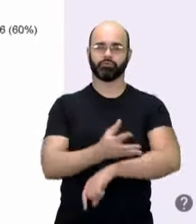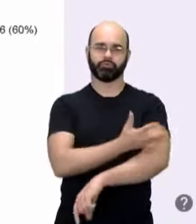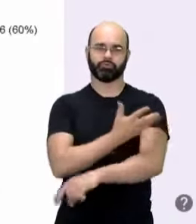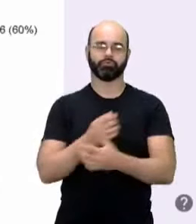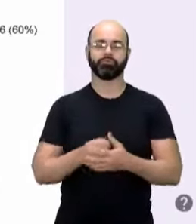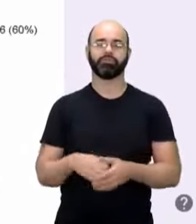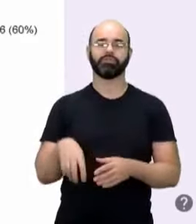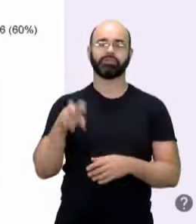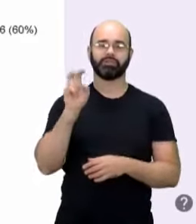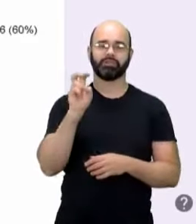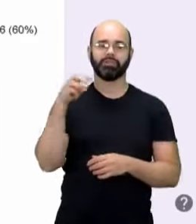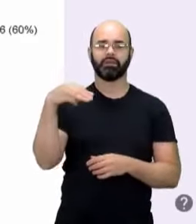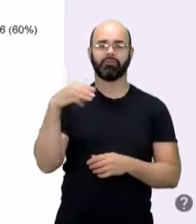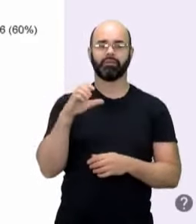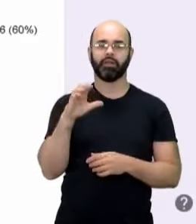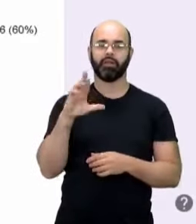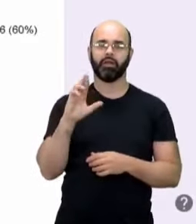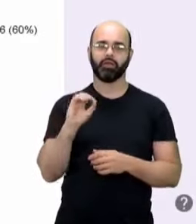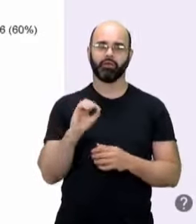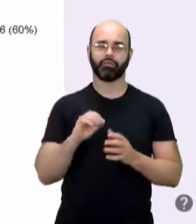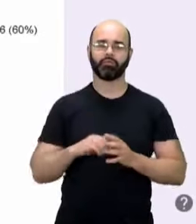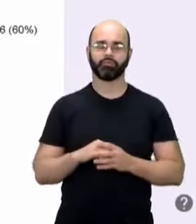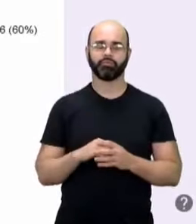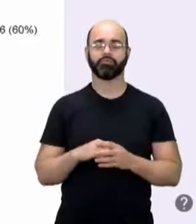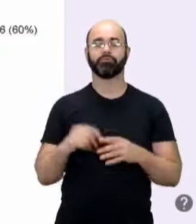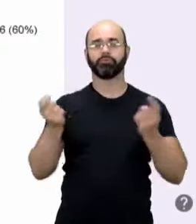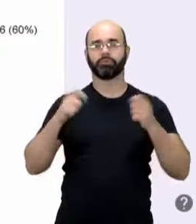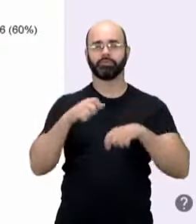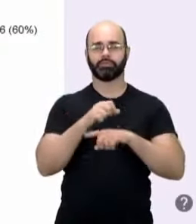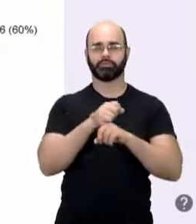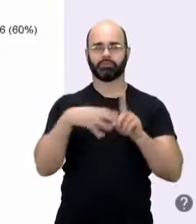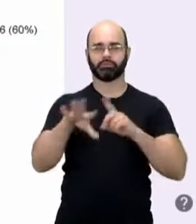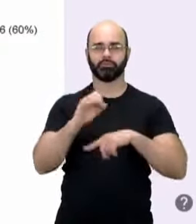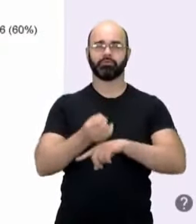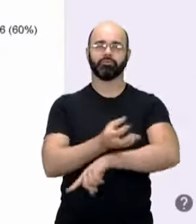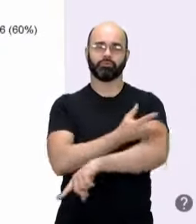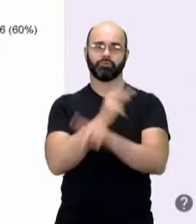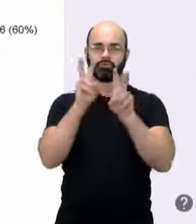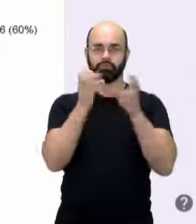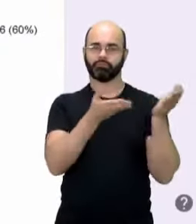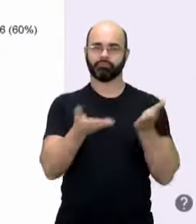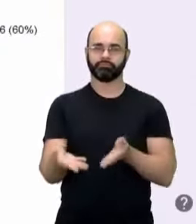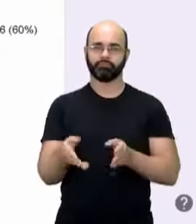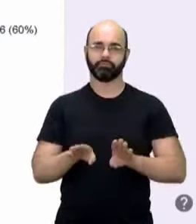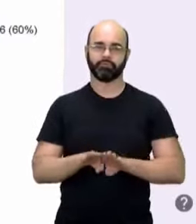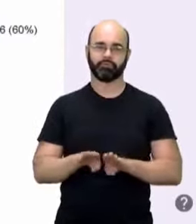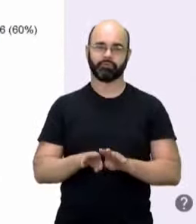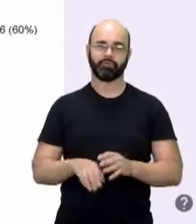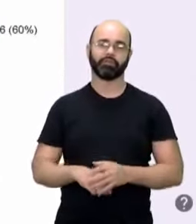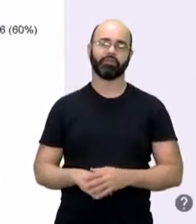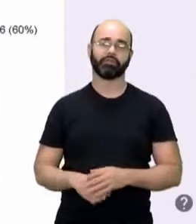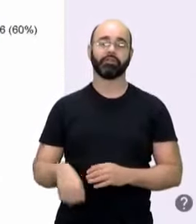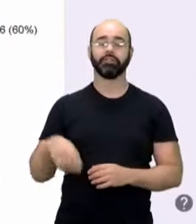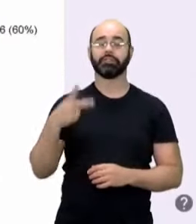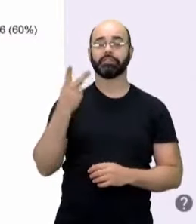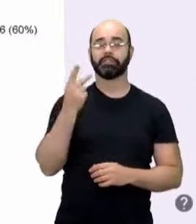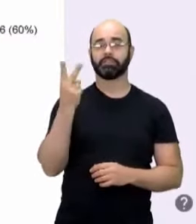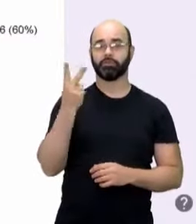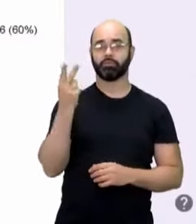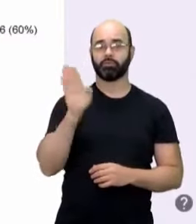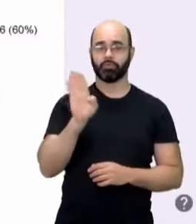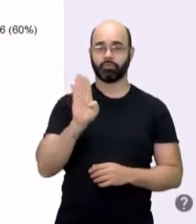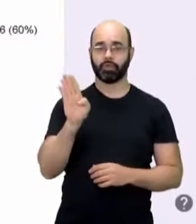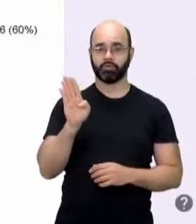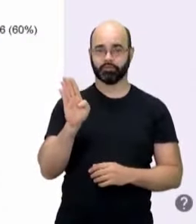5 macro, trouxemos, né, as competências socioemocionais e falamos também, eu acho que do segundo para frente a gente falou